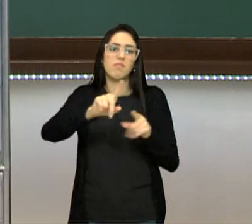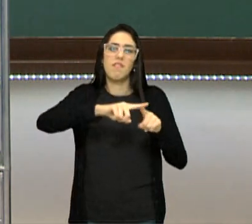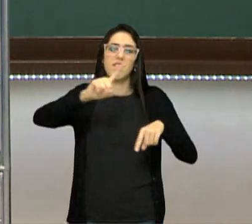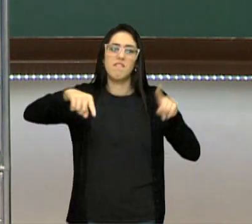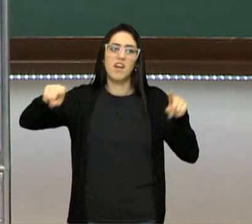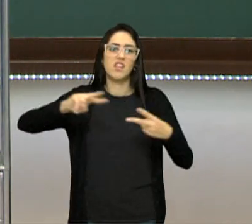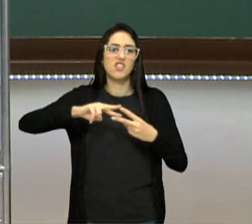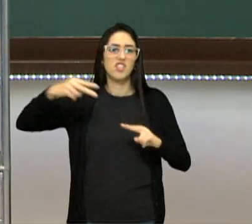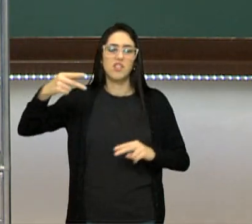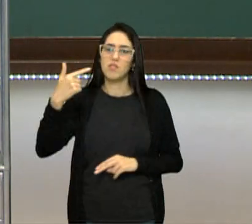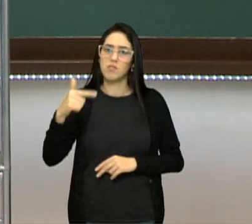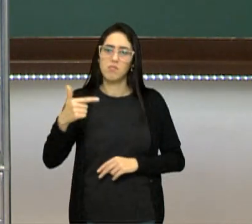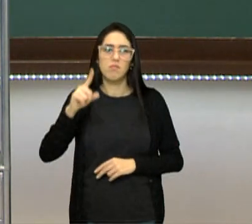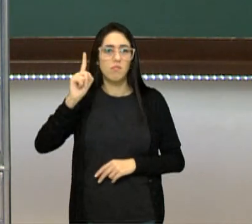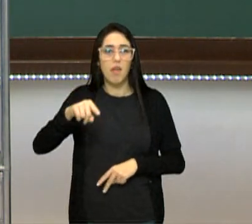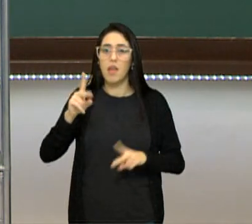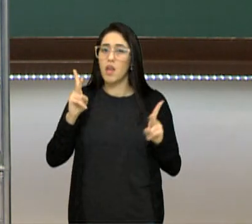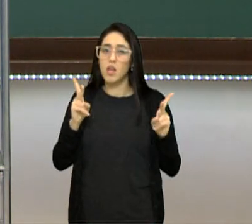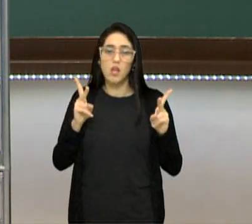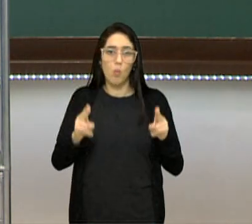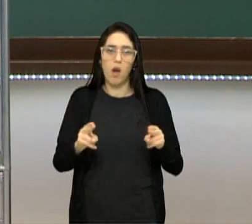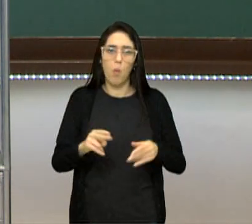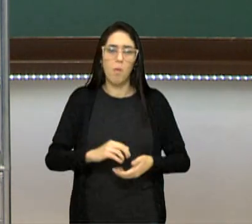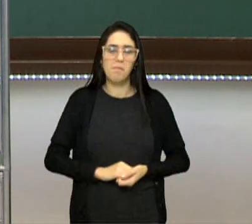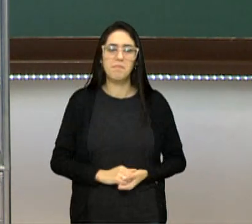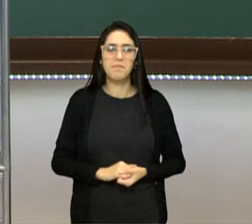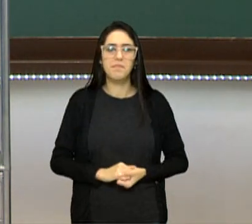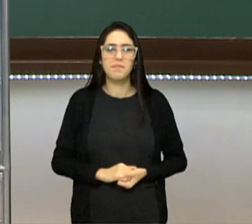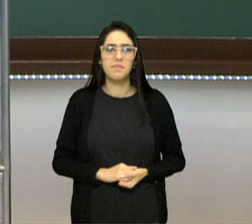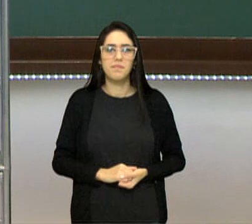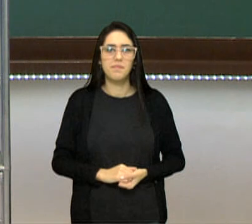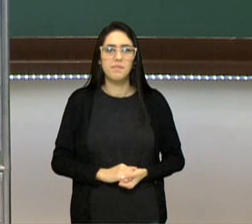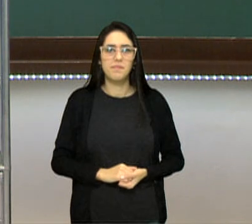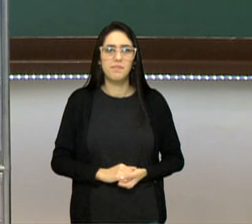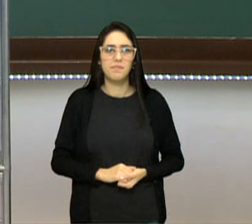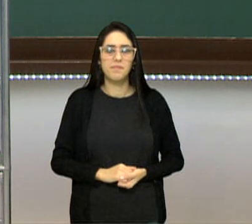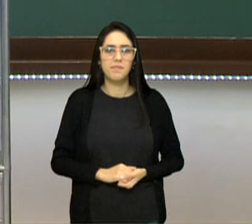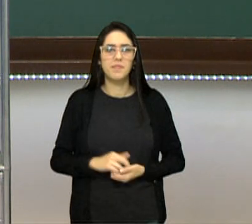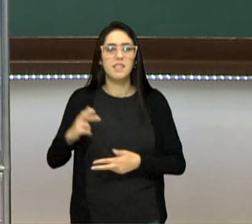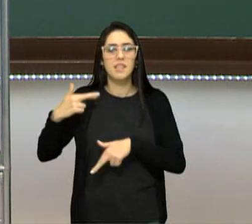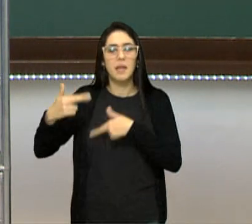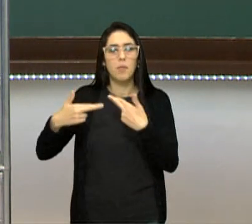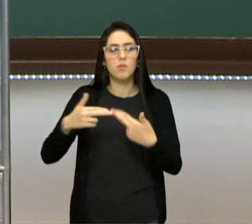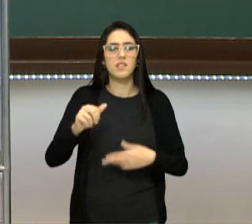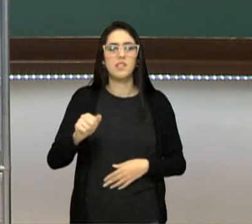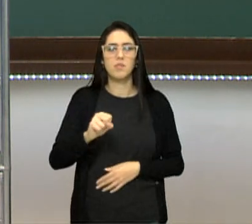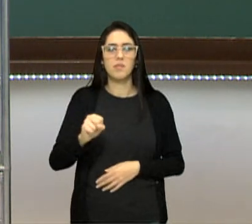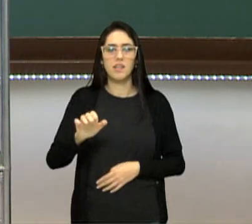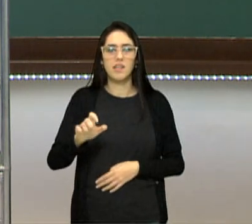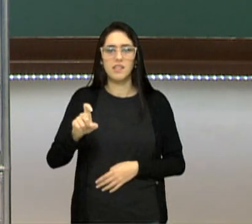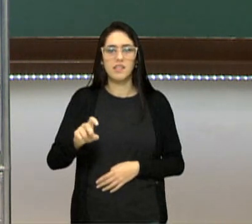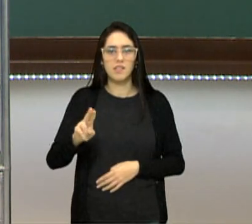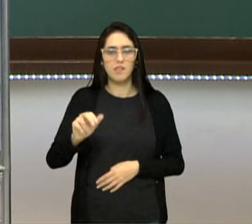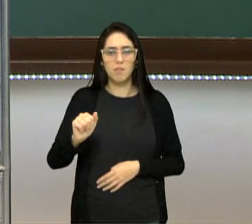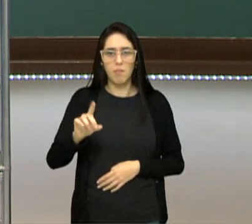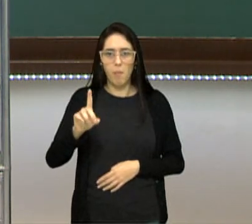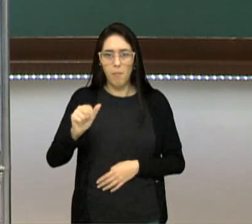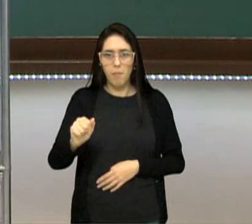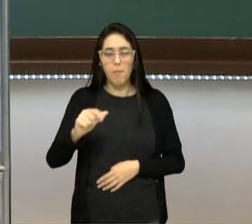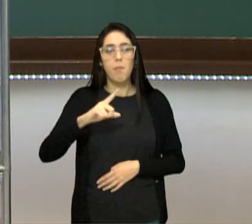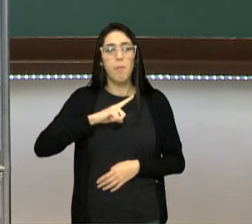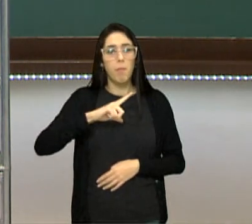genética. Então, o organismo é igual, certo? Na reprodução assexuada, nós temos um progenitor